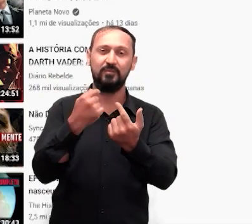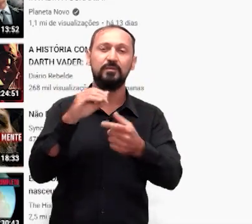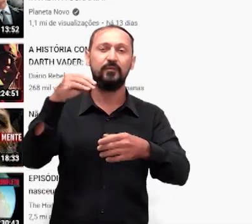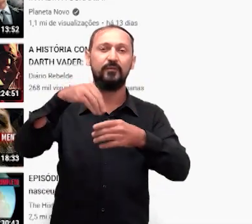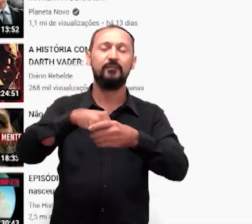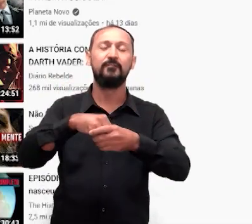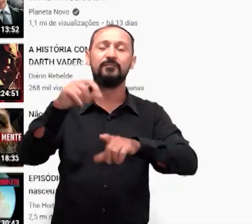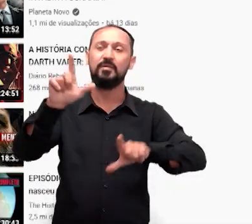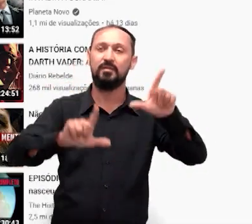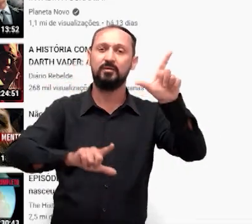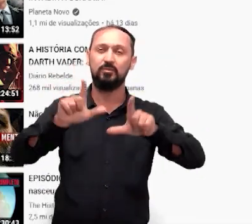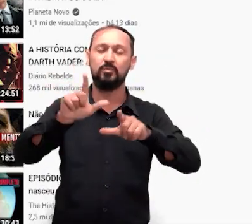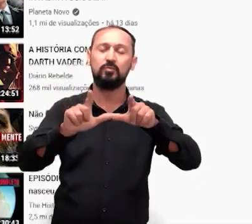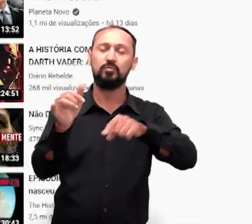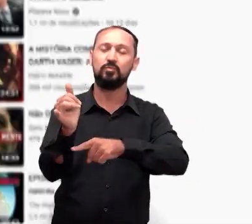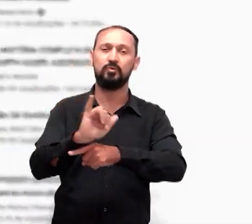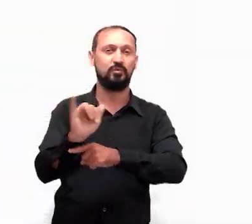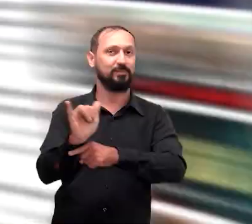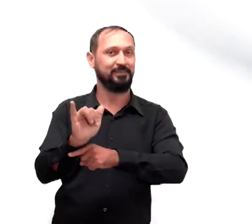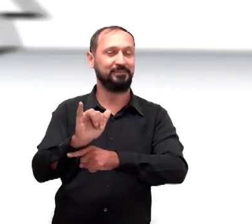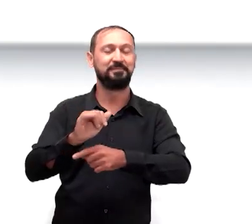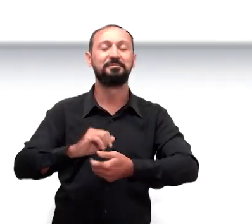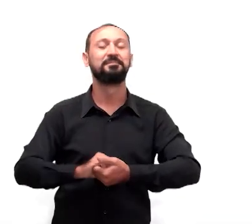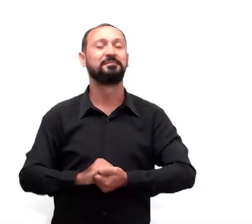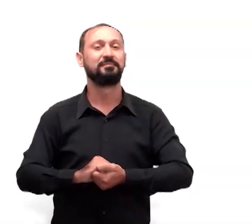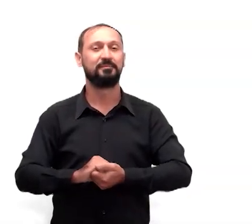você acompanha no canal da TV Alemes no YouTube.